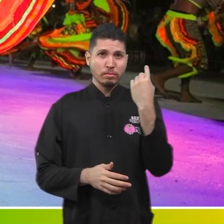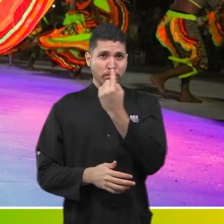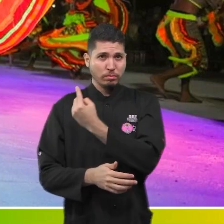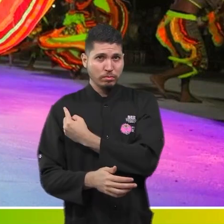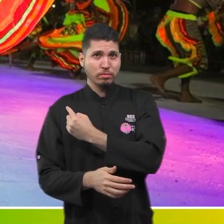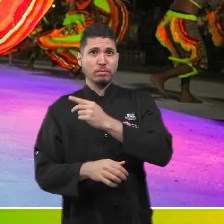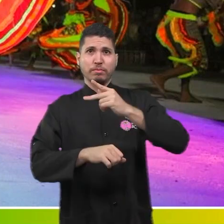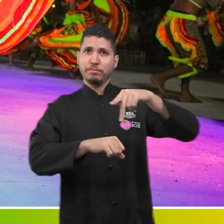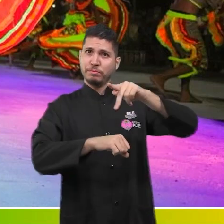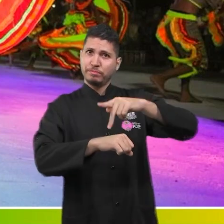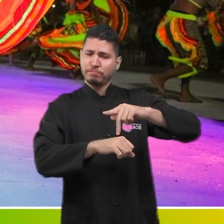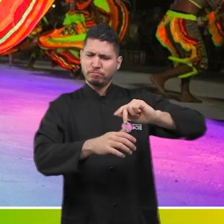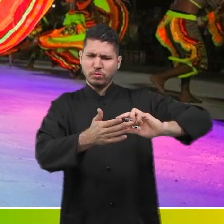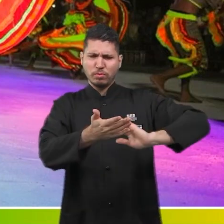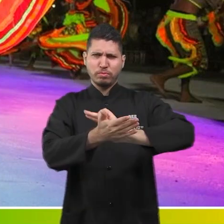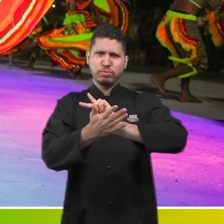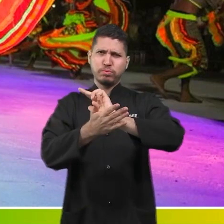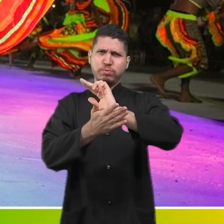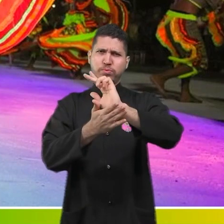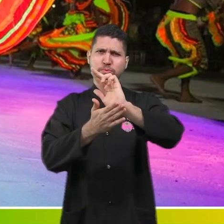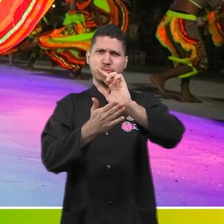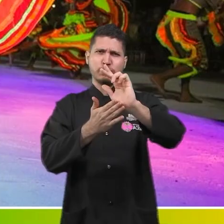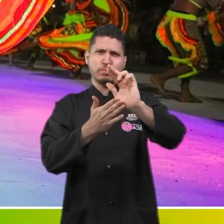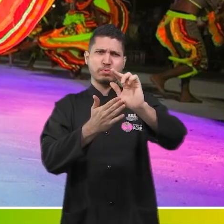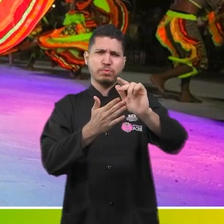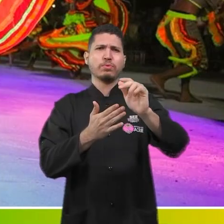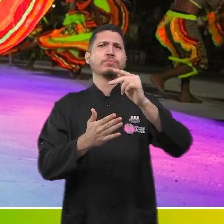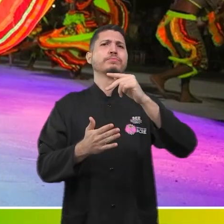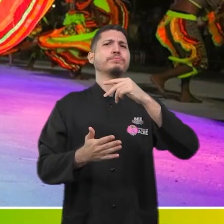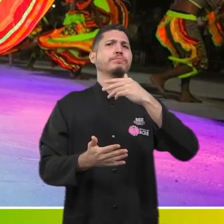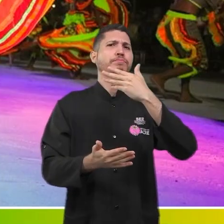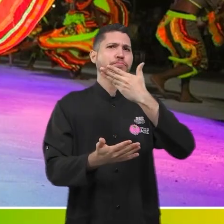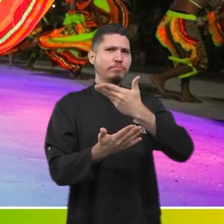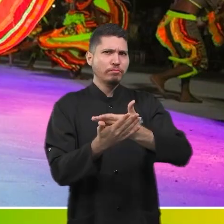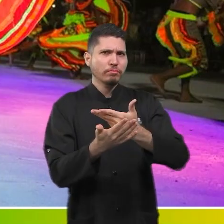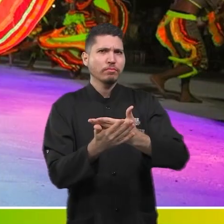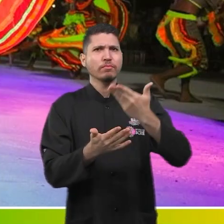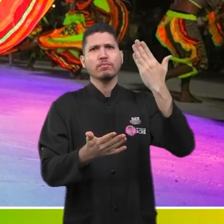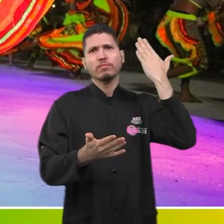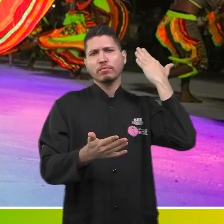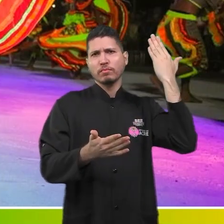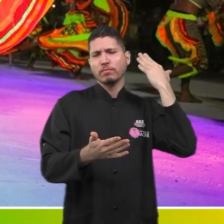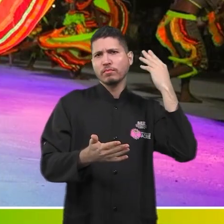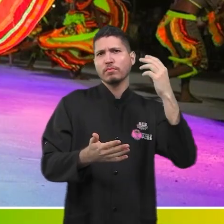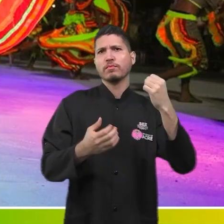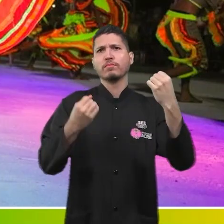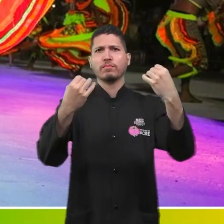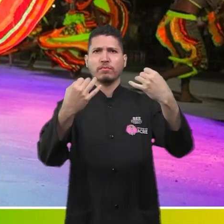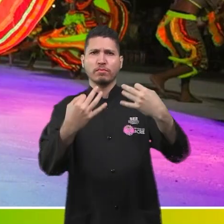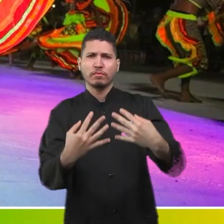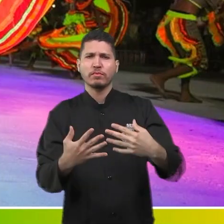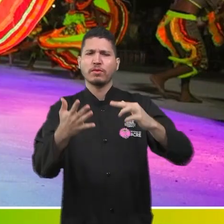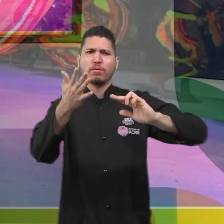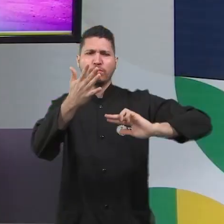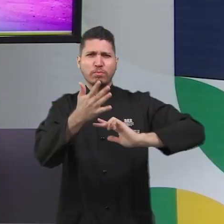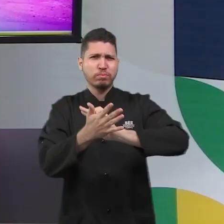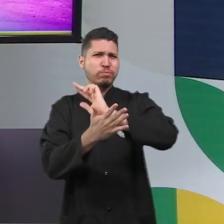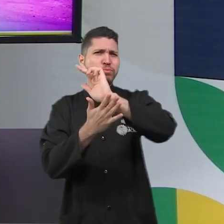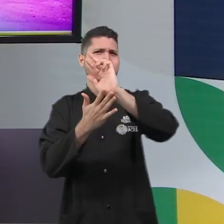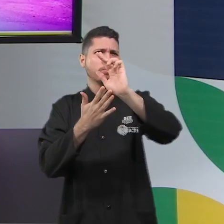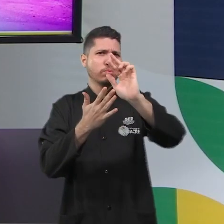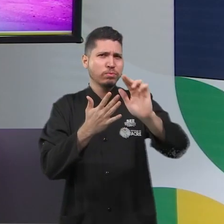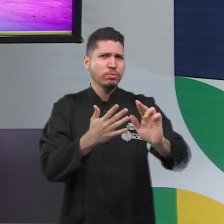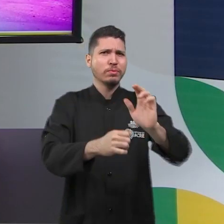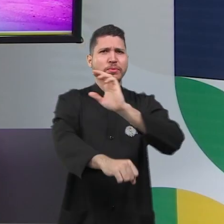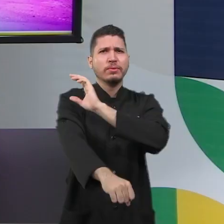na diversidade cultural brasileira. Na aula passada a gente falou sobre essa diversidade cultural e a